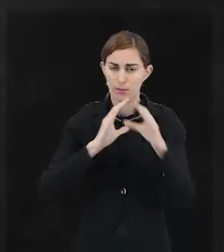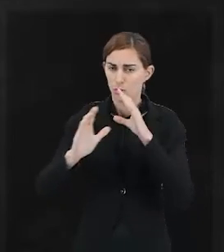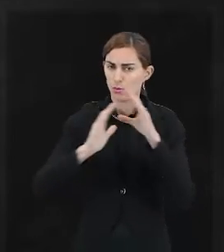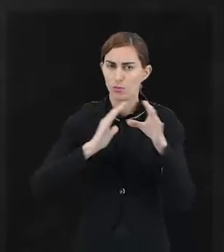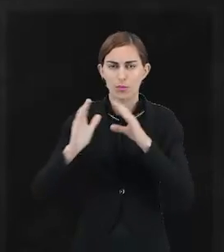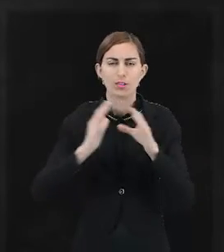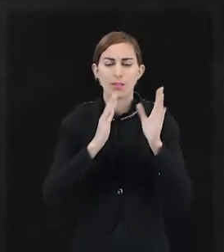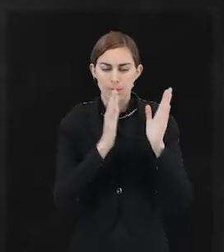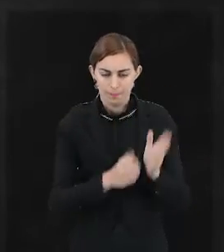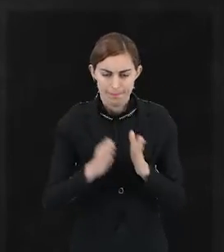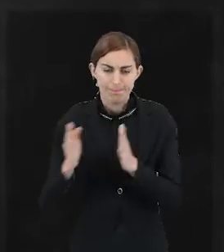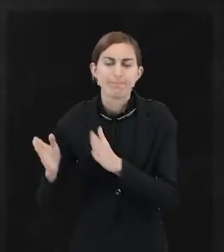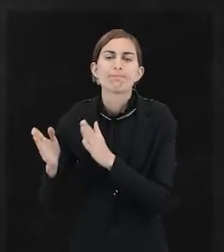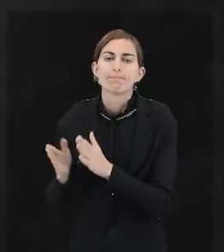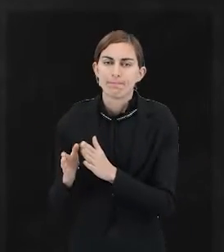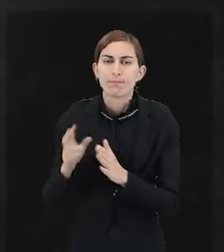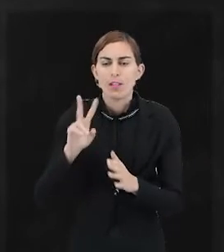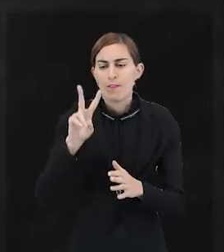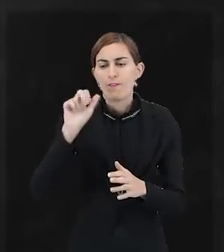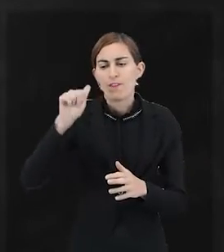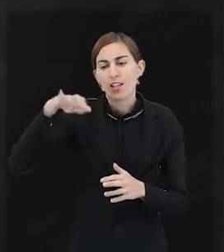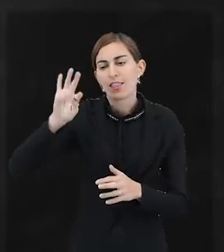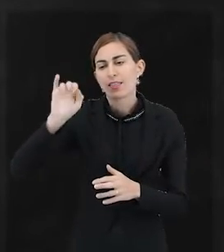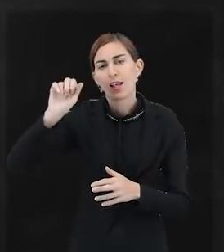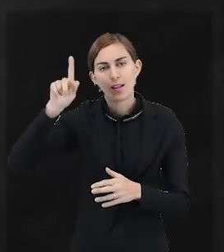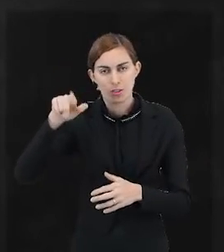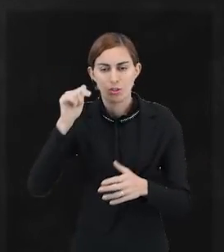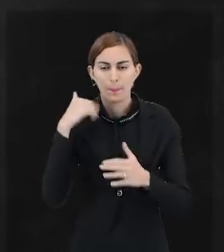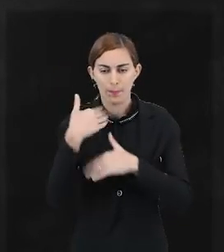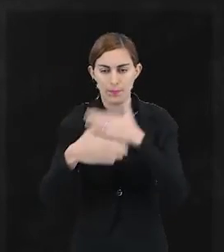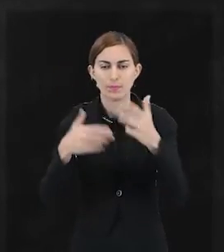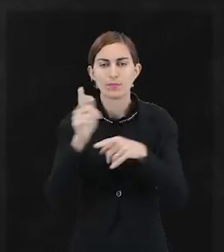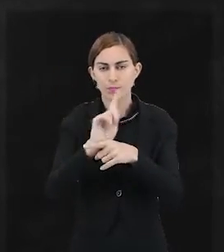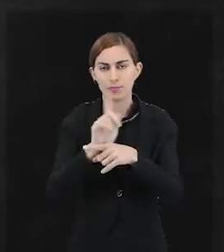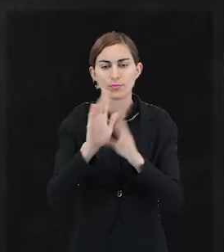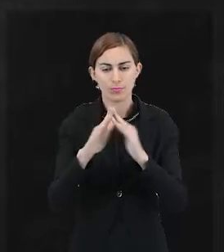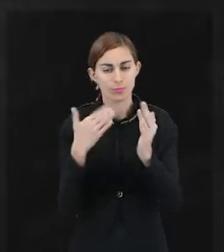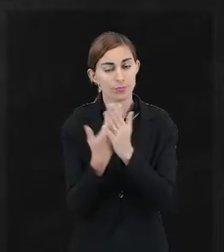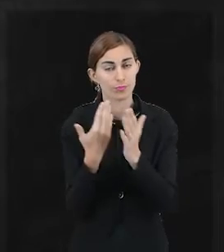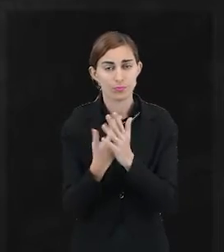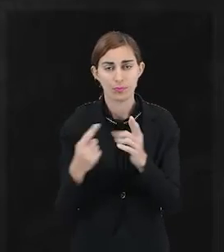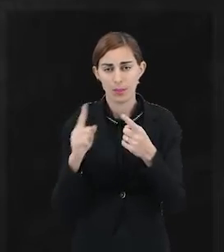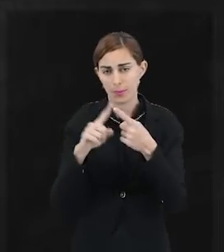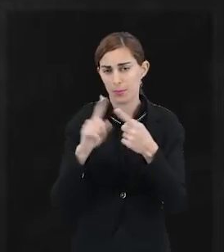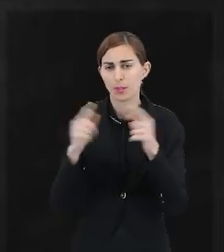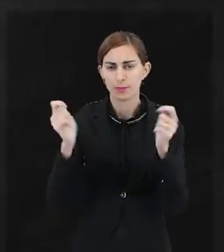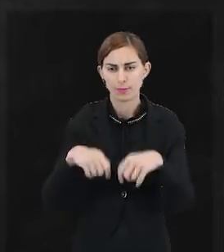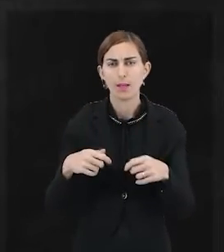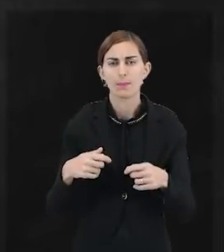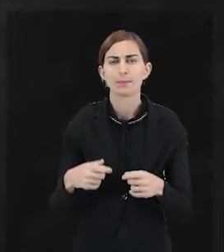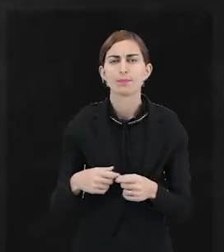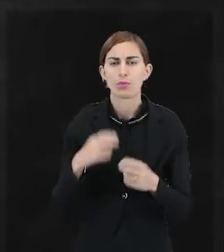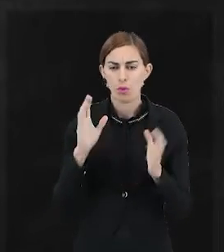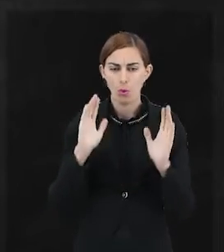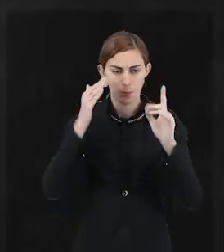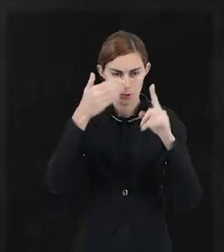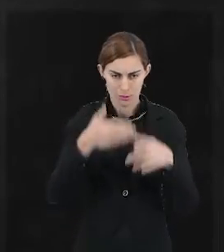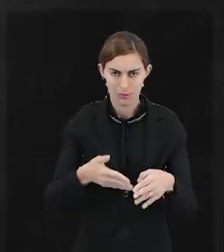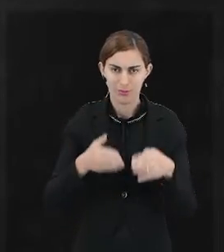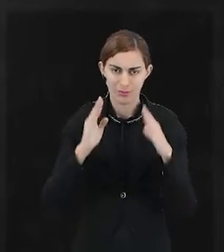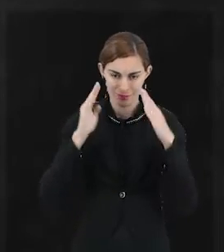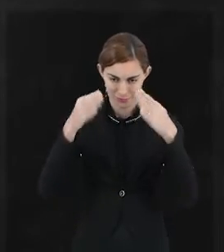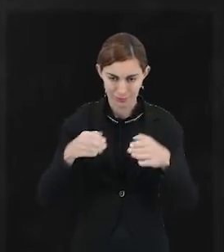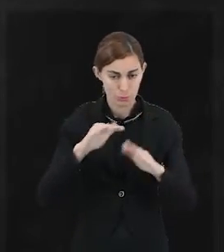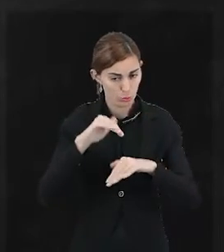comunicação organizacional ela tende a agregar vantagens ao processo de gestão escolar. Primeiro, porque ela possibilita que os objetivos da